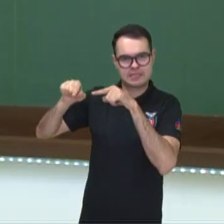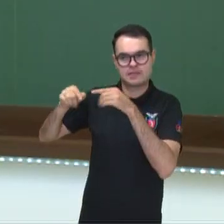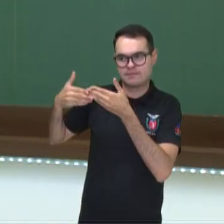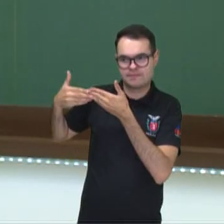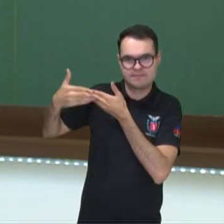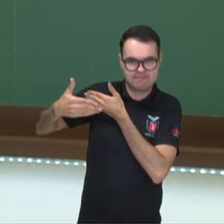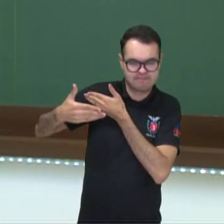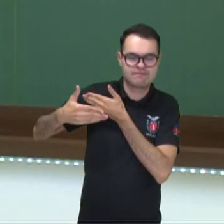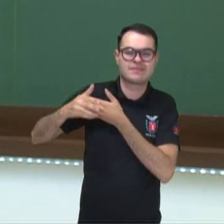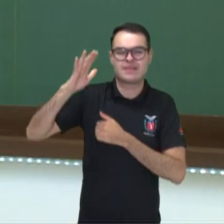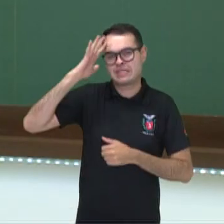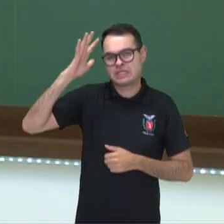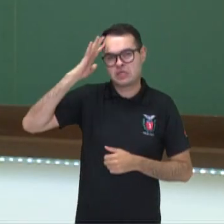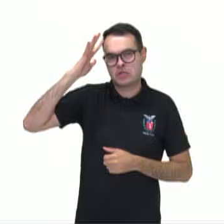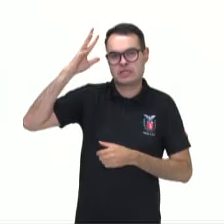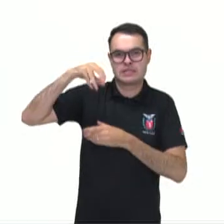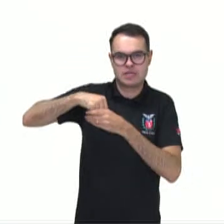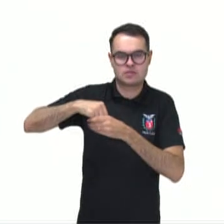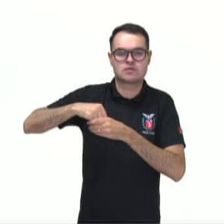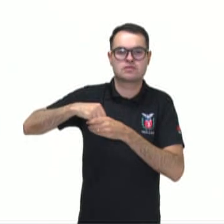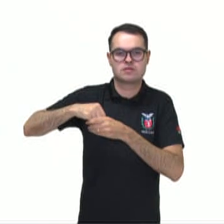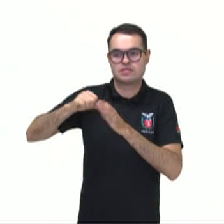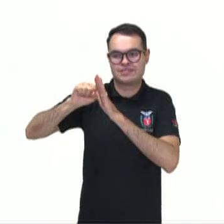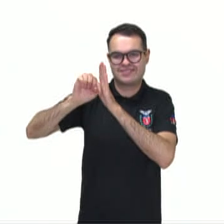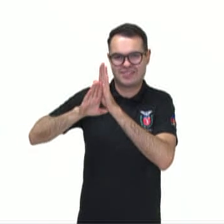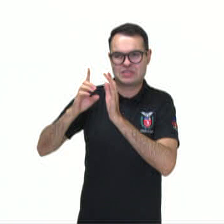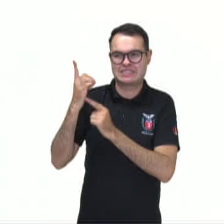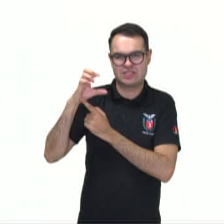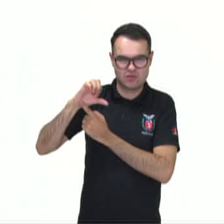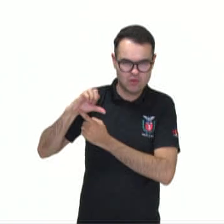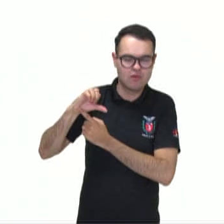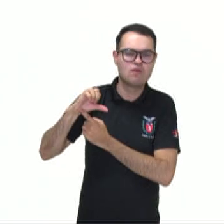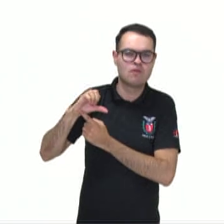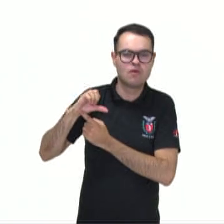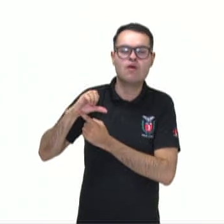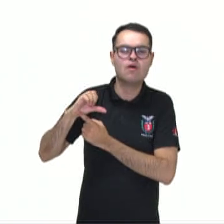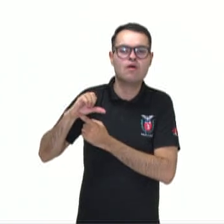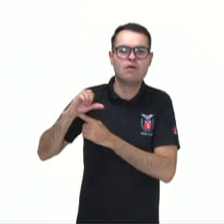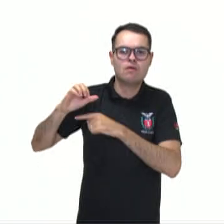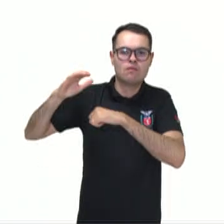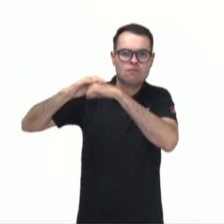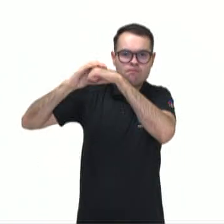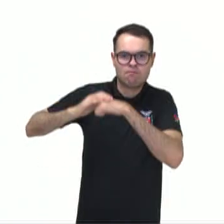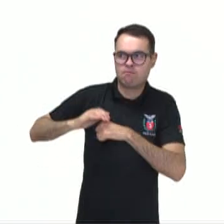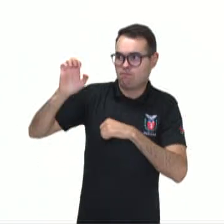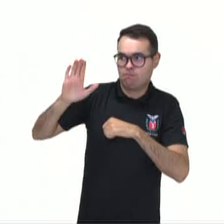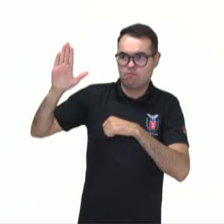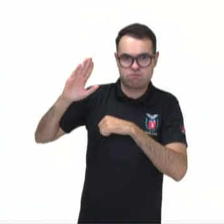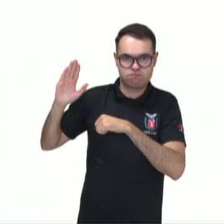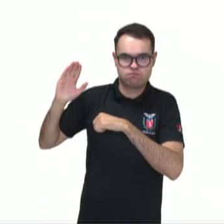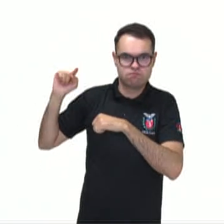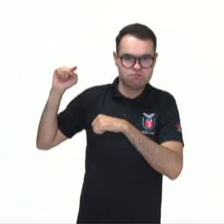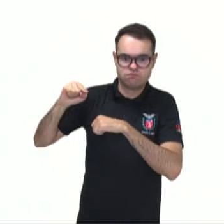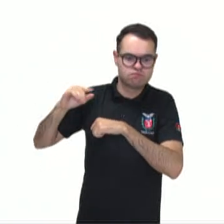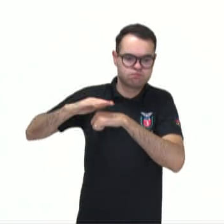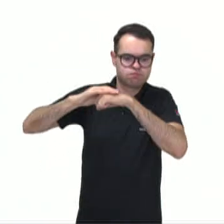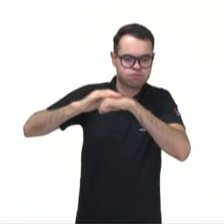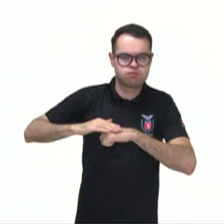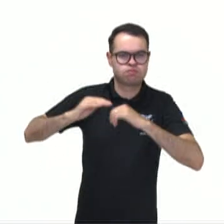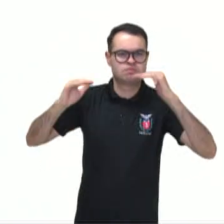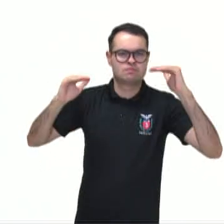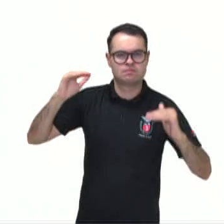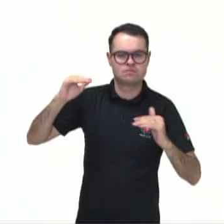Através das teorias raciais do século XIX, os colonizadores europeus legitimavam suas